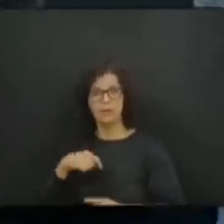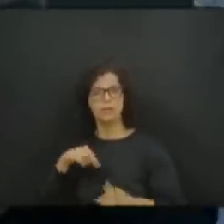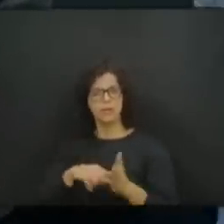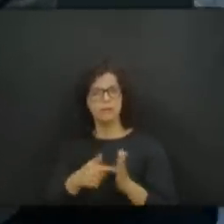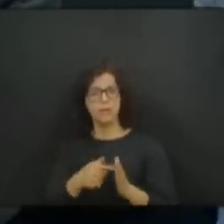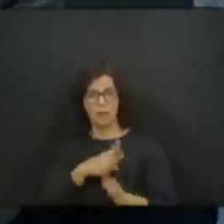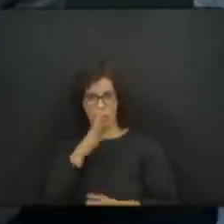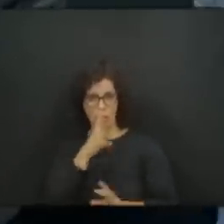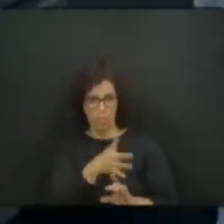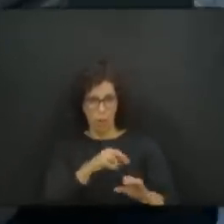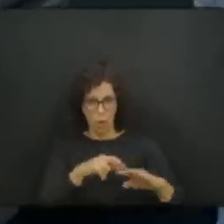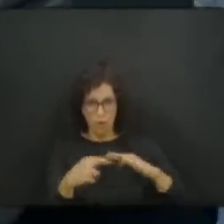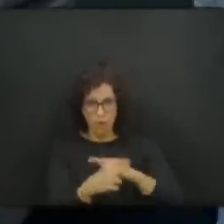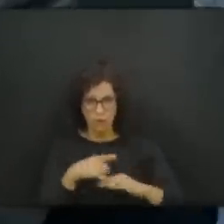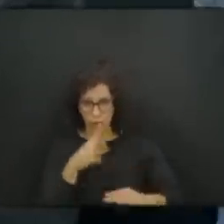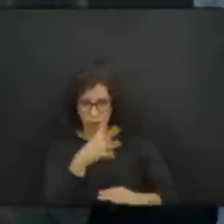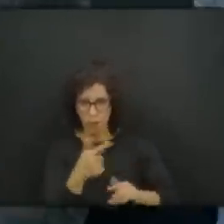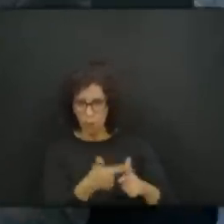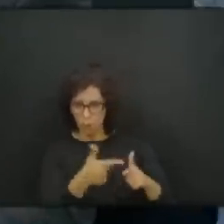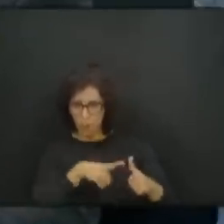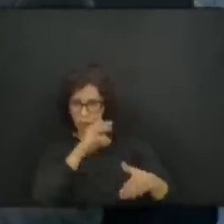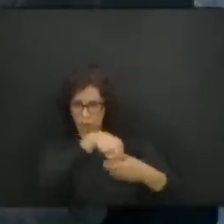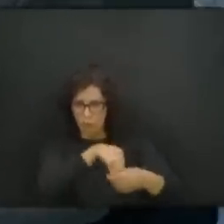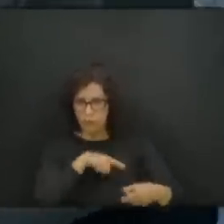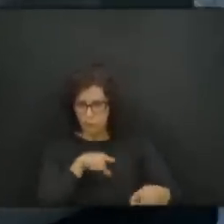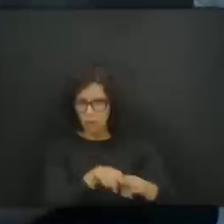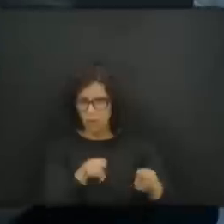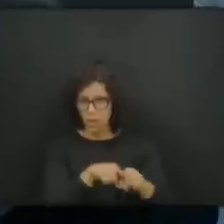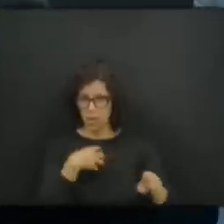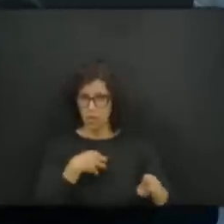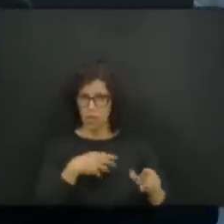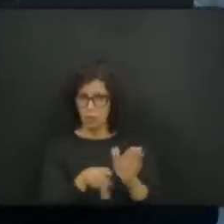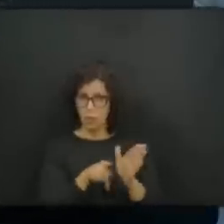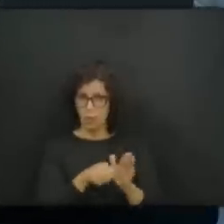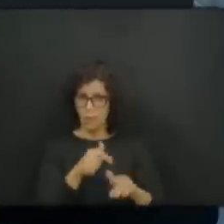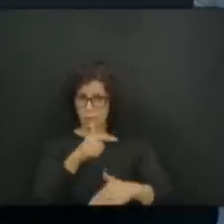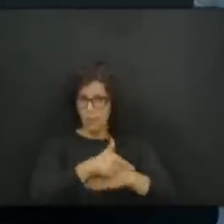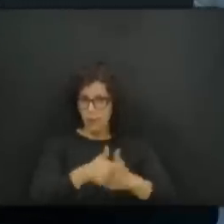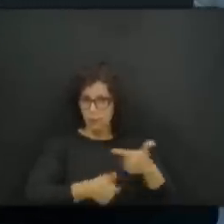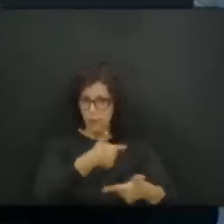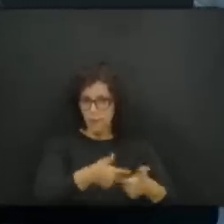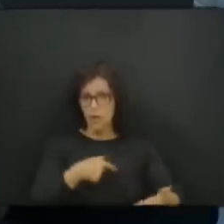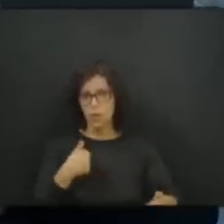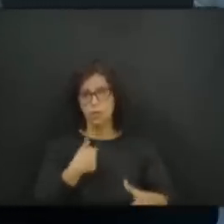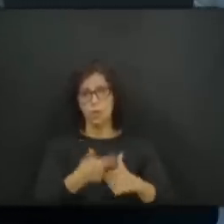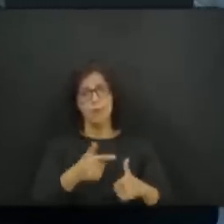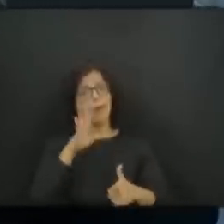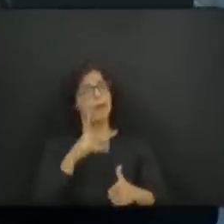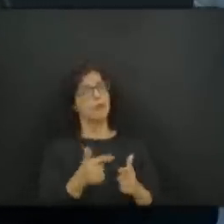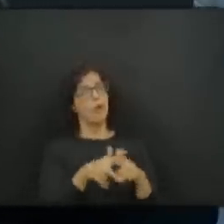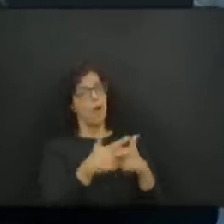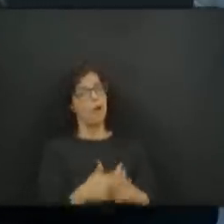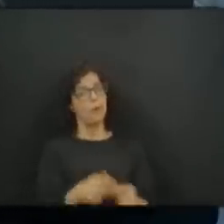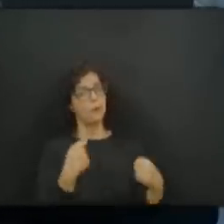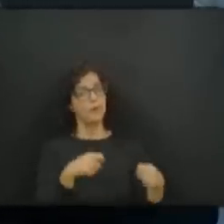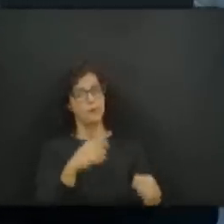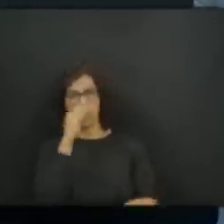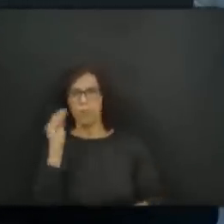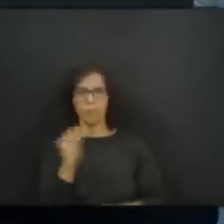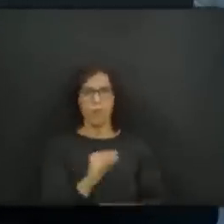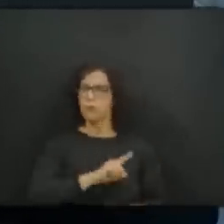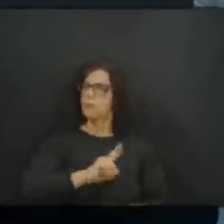críticas ao colite se existem problemas na sua atuação esse problema sejam corrigidos